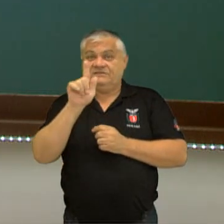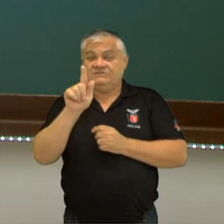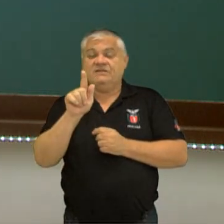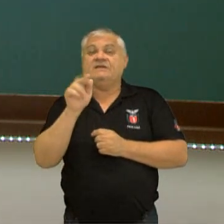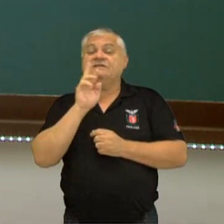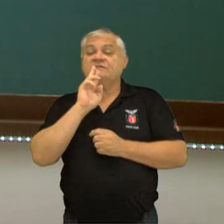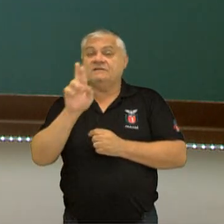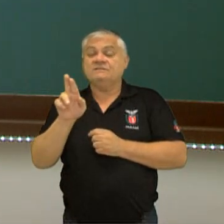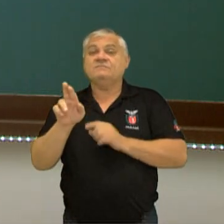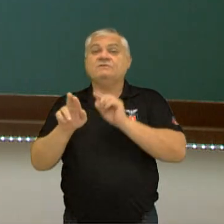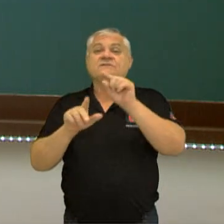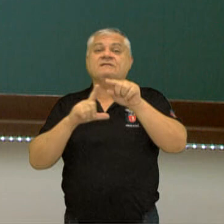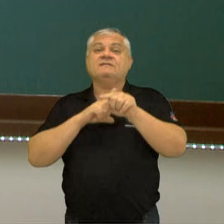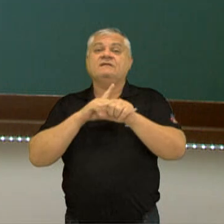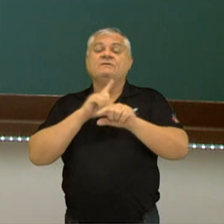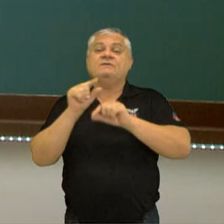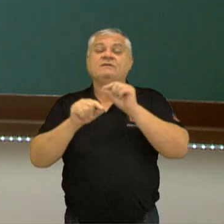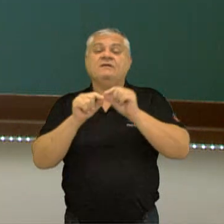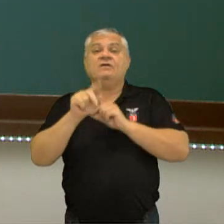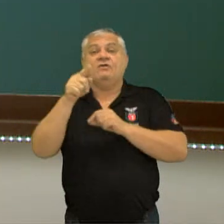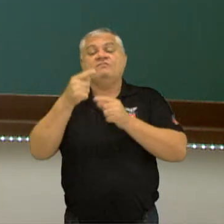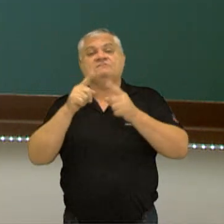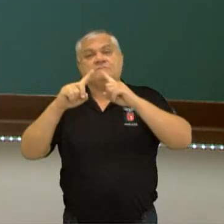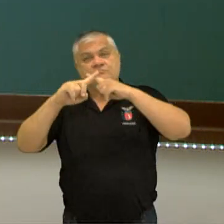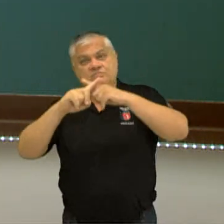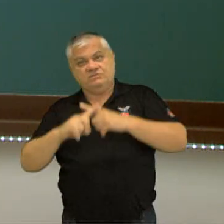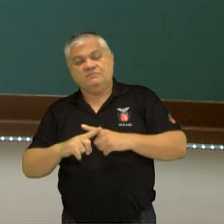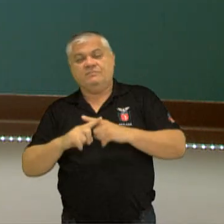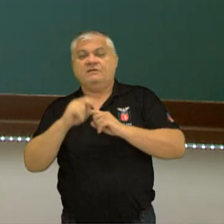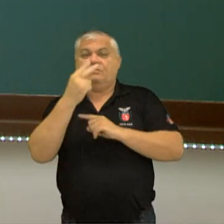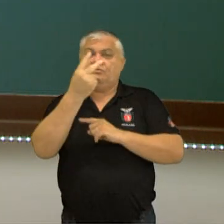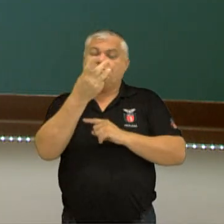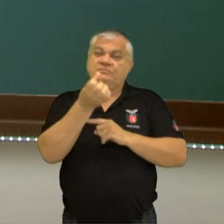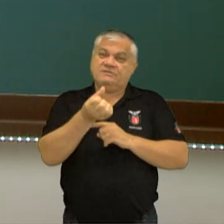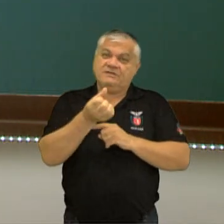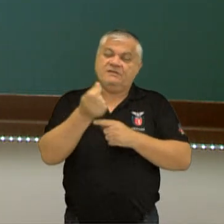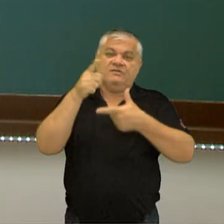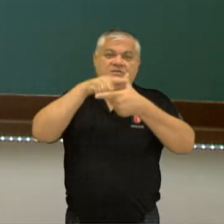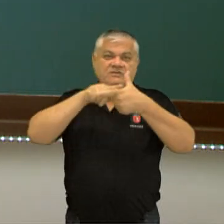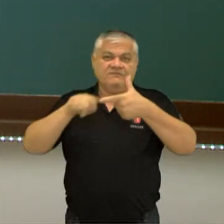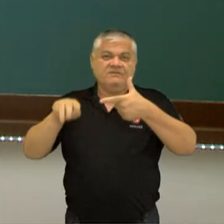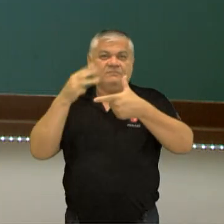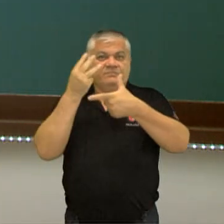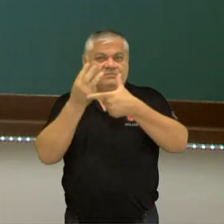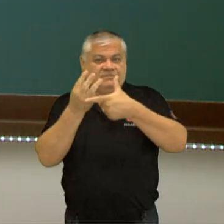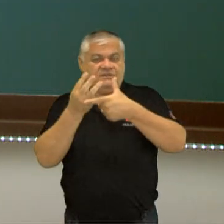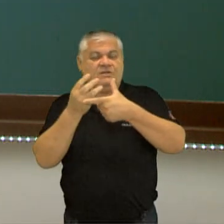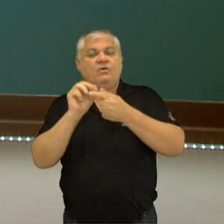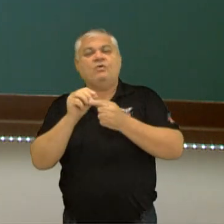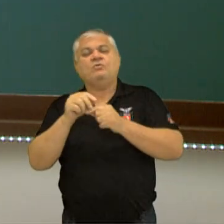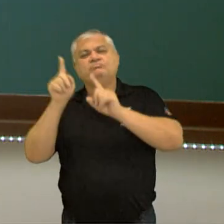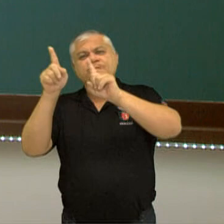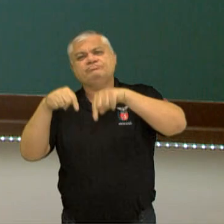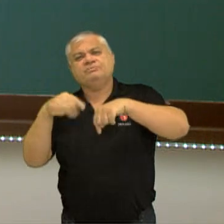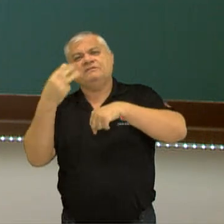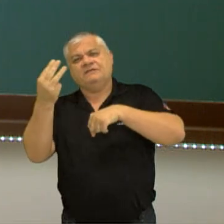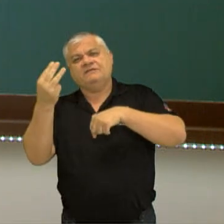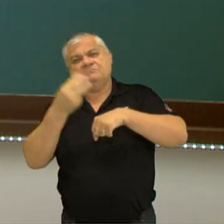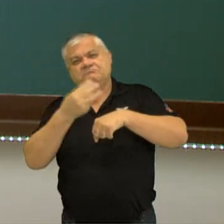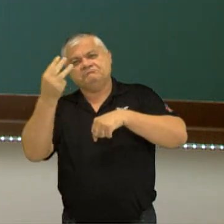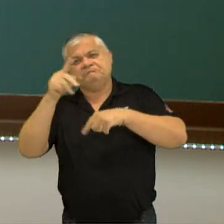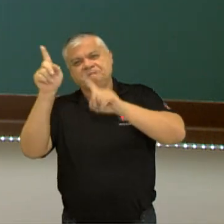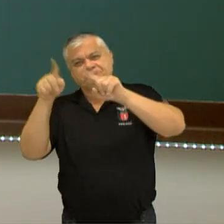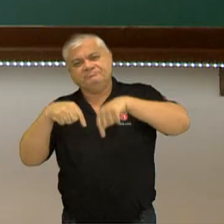nessa resolução, ou você multiplica o 2 pelo 3 e depois divide pelo 3, ou simplesmente simplifica o 3 pelo 3. Fica essa outra dica de que